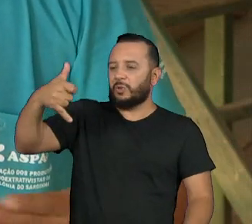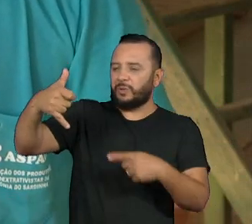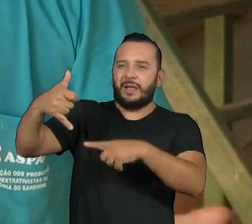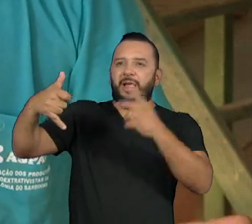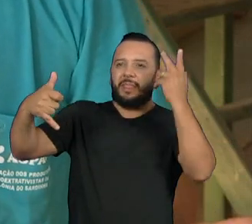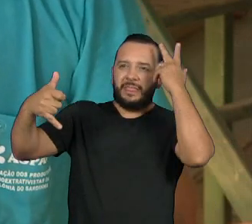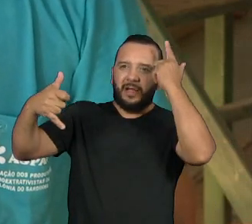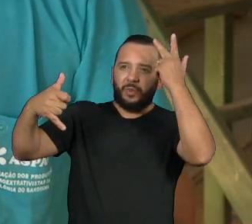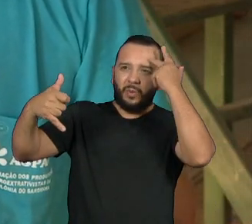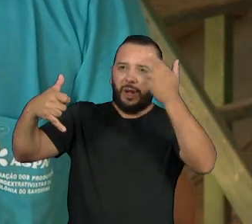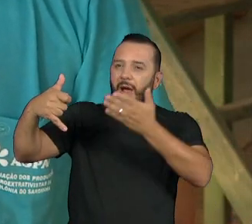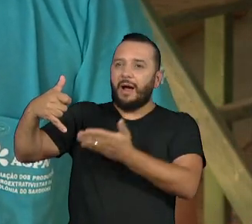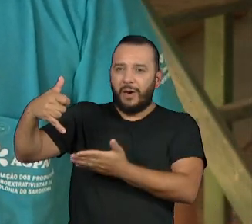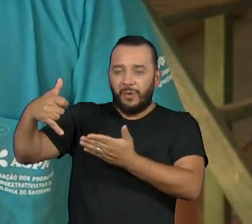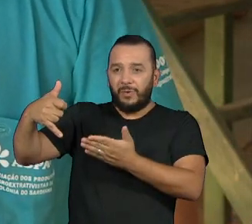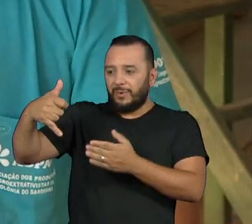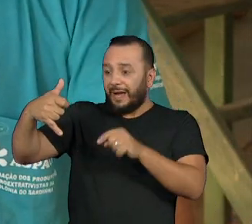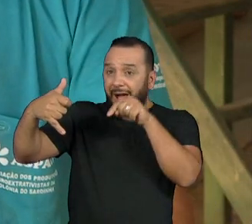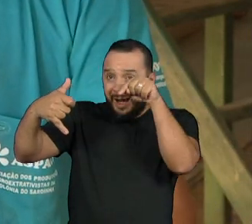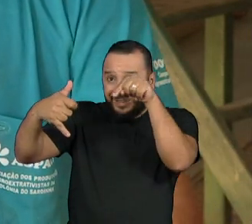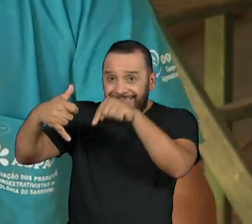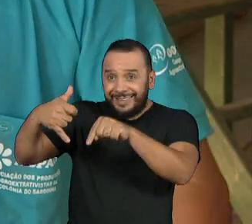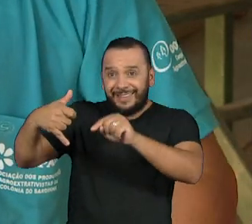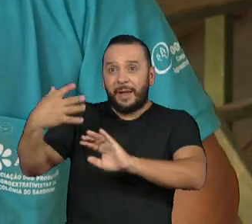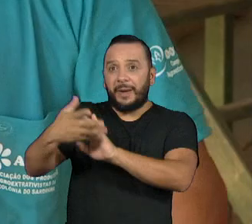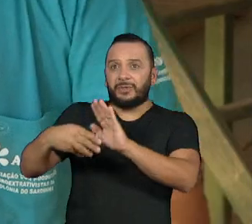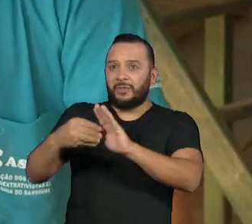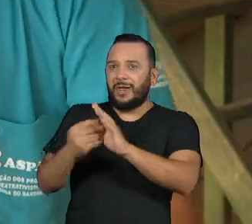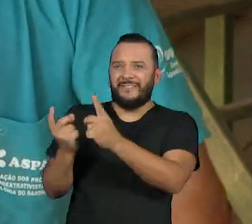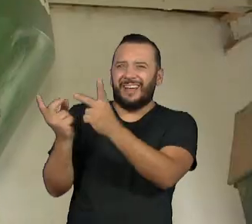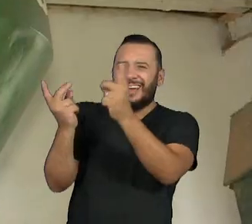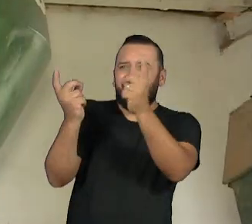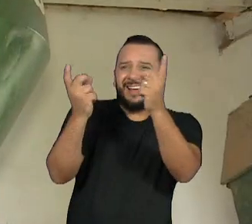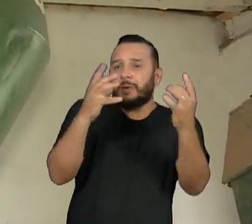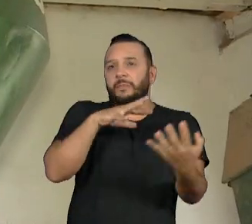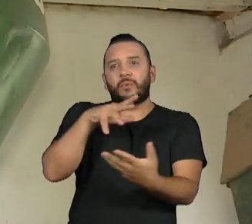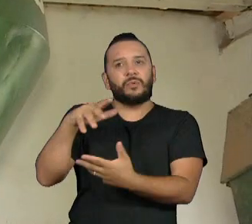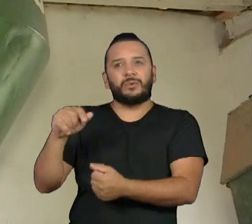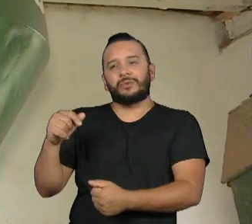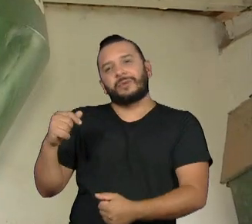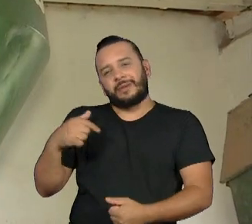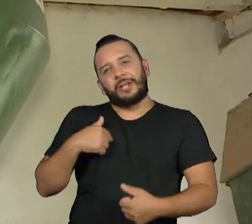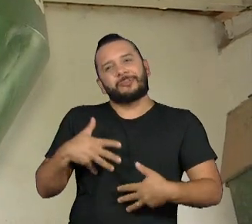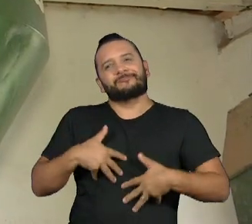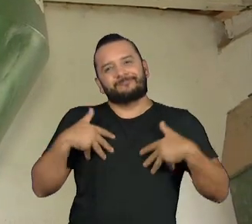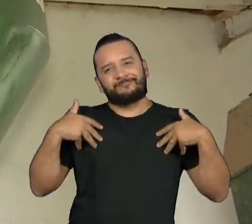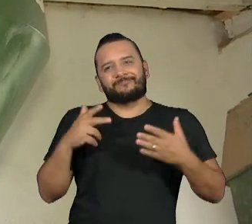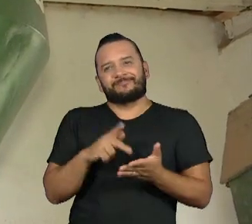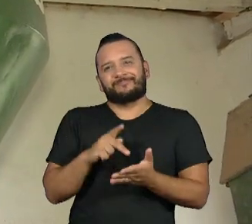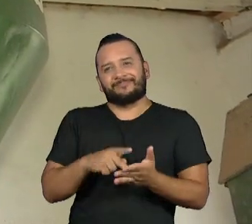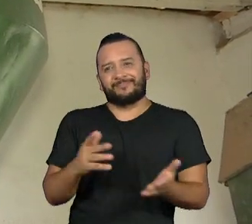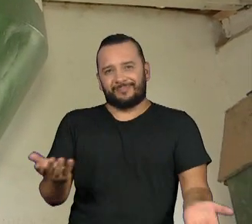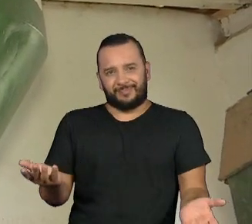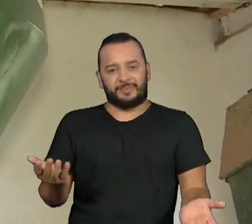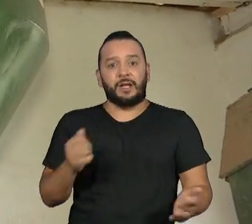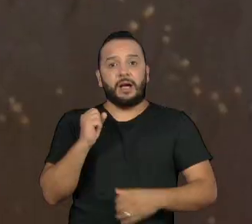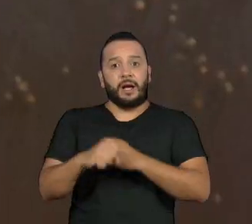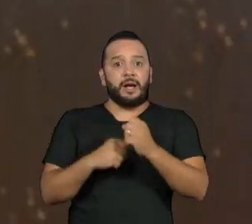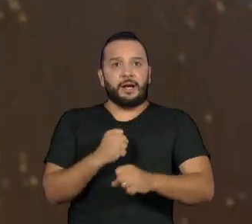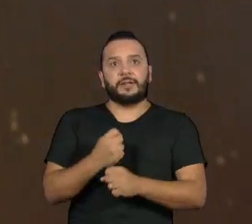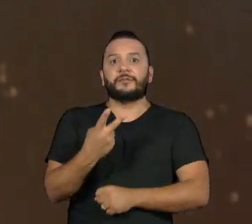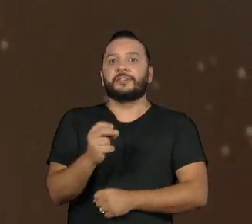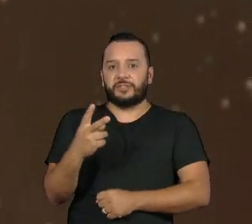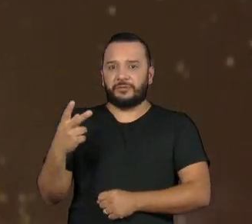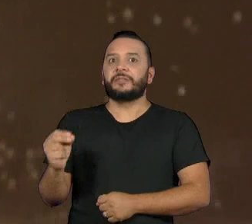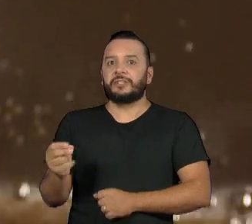está saindo para o mundo inteiro, né, isso aí para a gente é ótimo. Só em 2020, saíram das